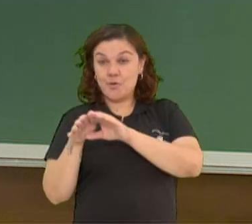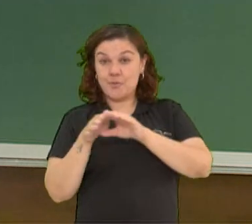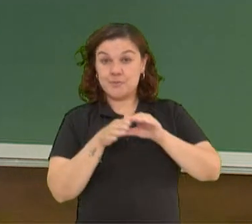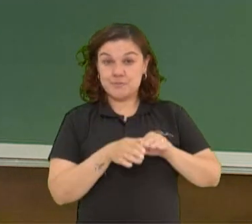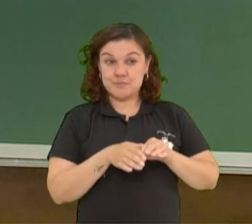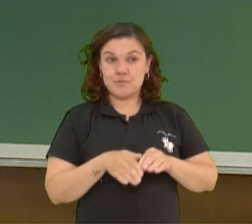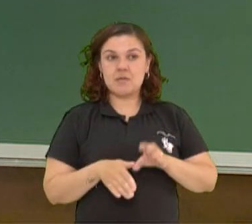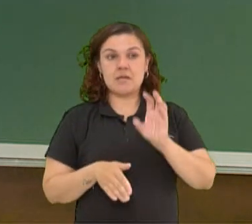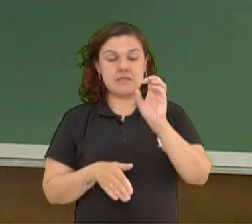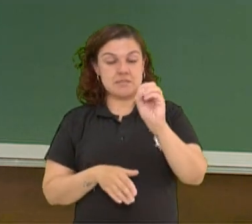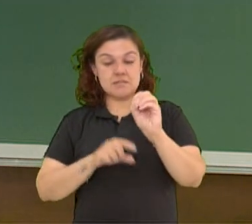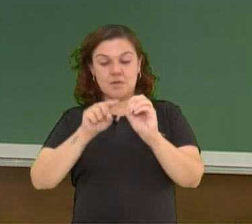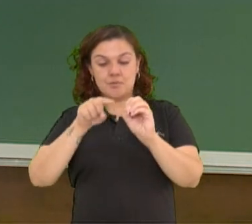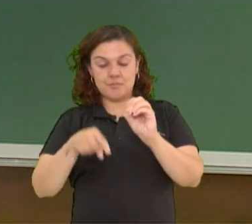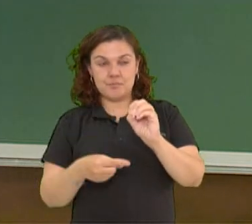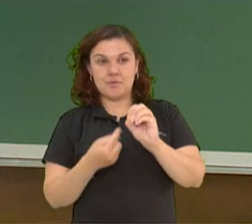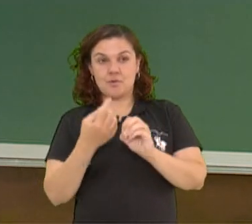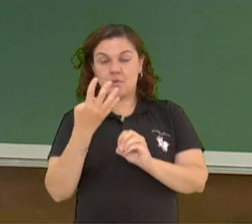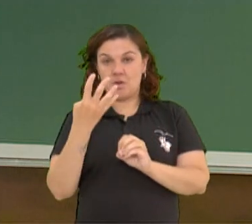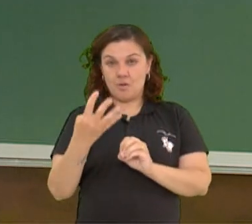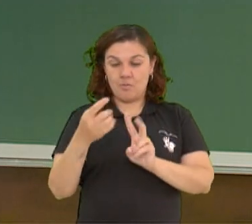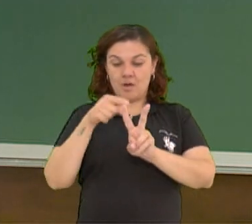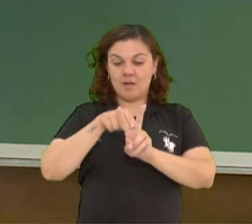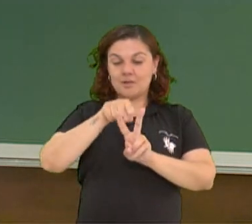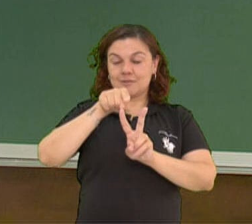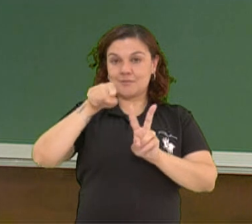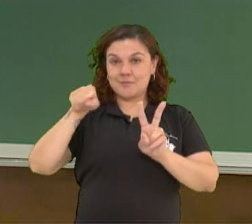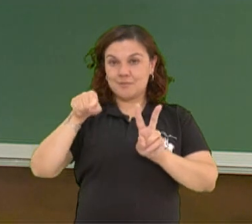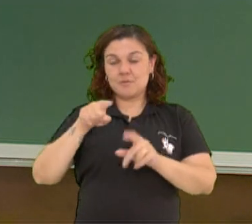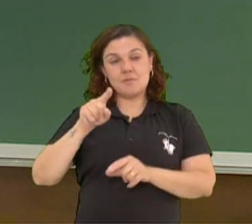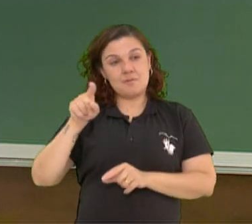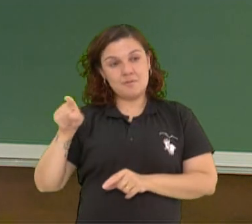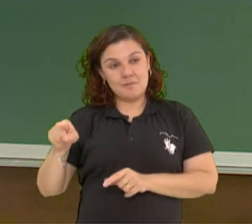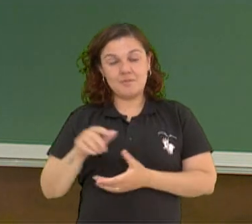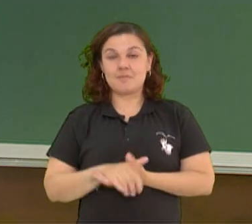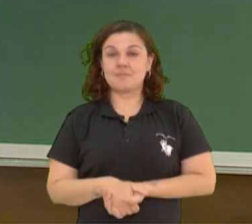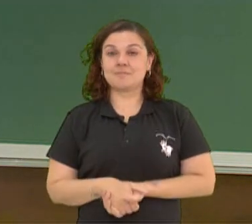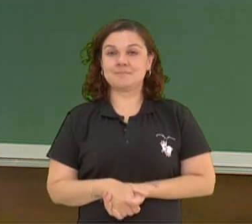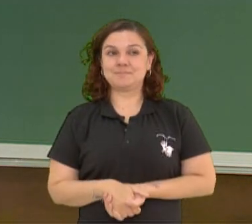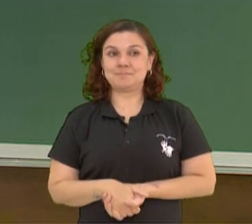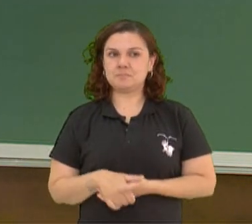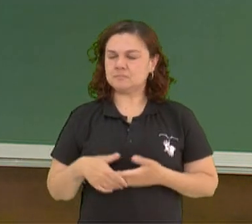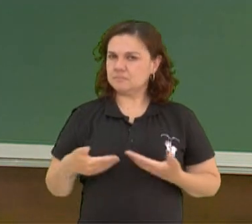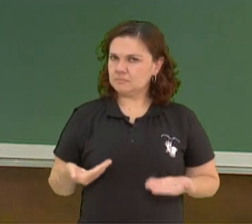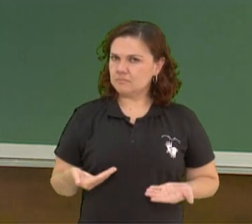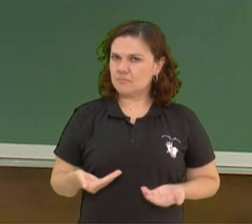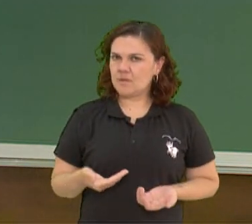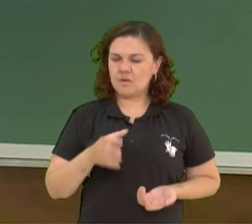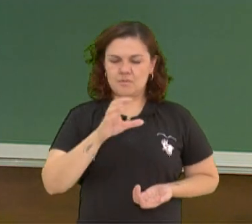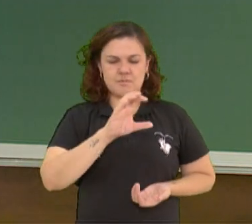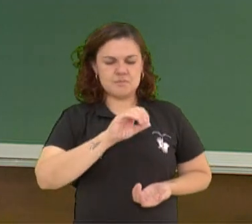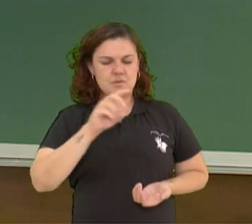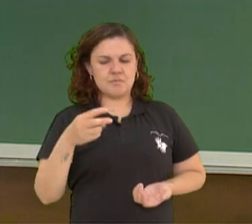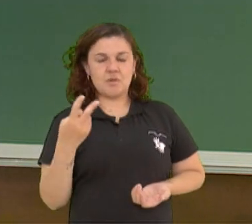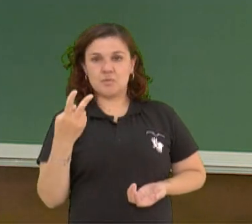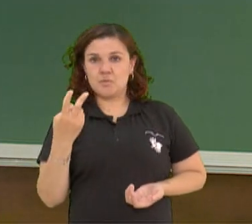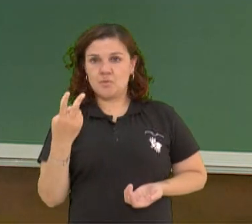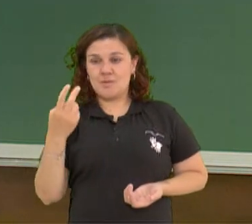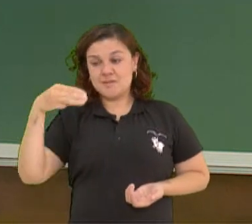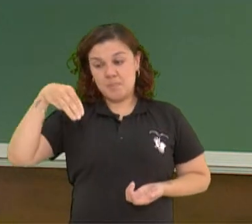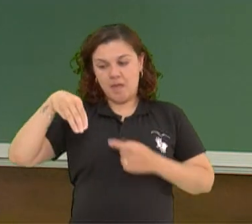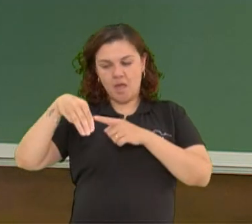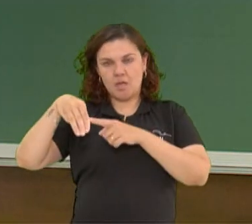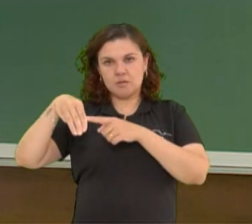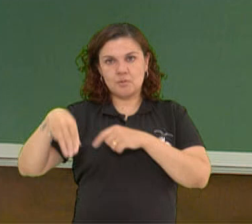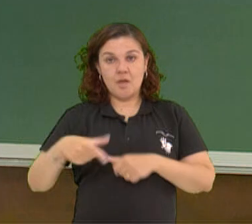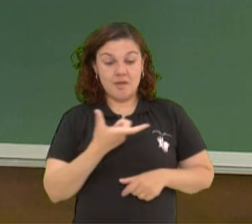fica 0,2, porque a raiz de 4 é 2, então fica 0,2. Bom, 0,2 metro é 20 centímetros, então